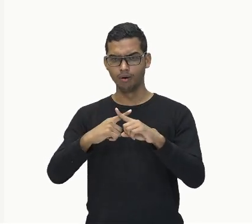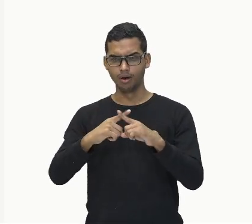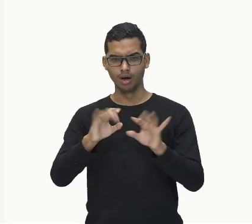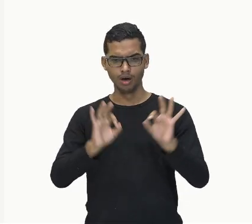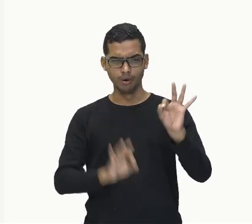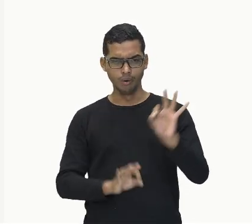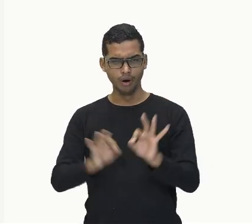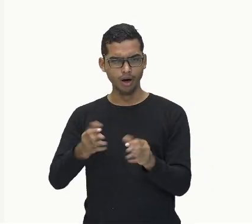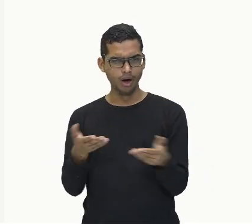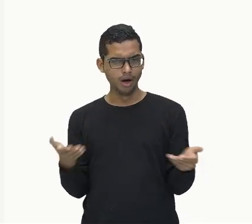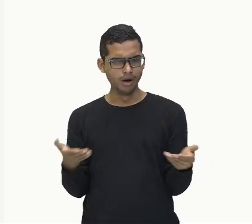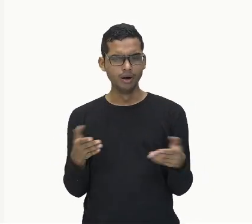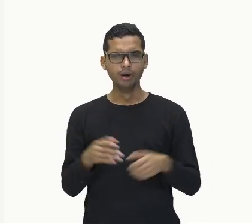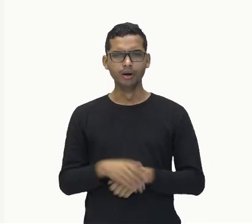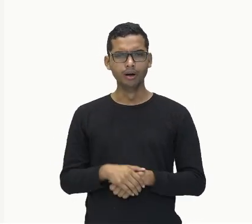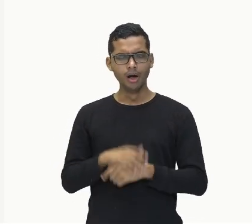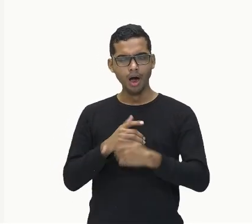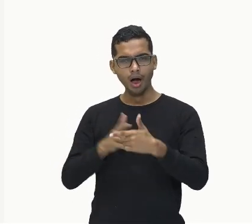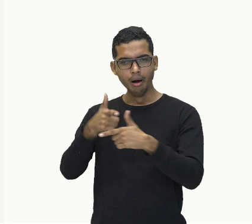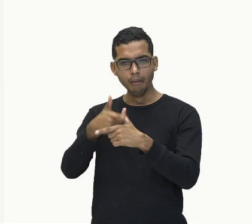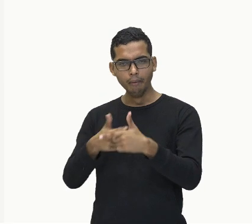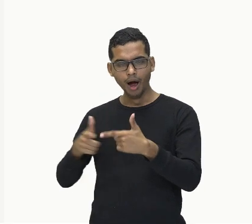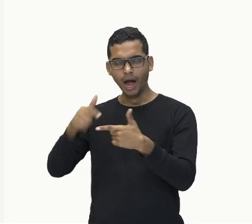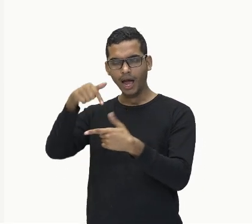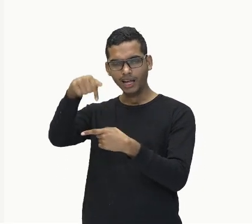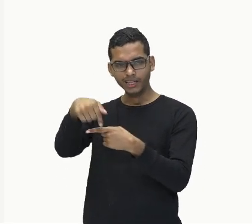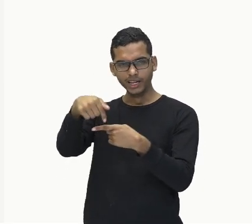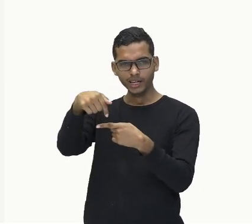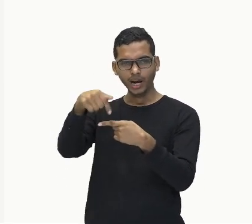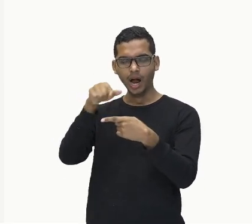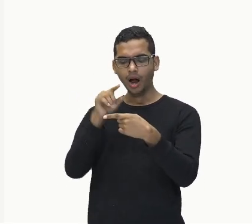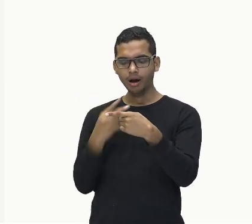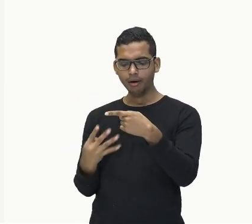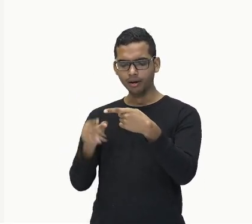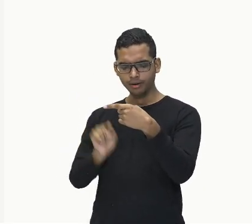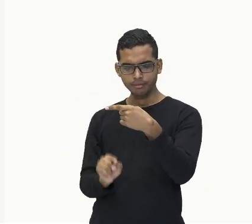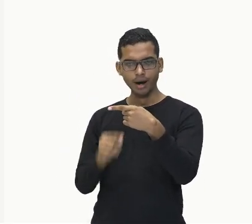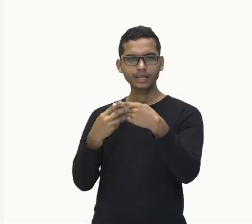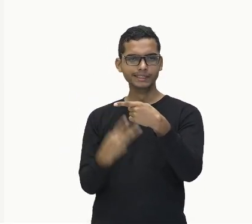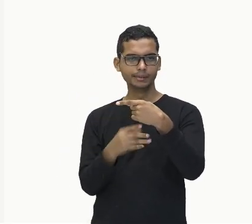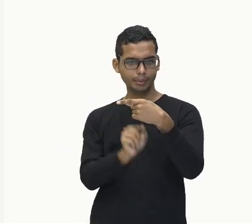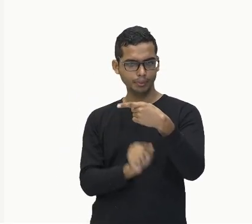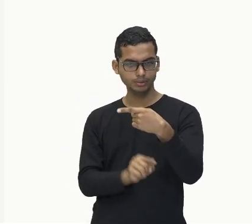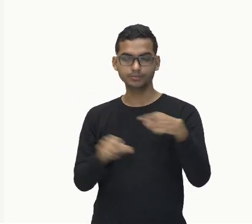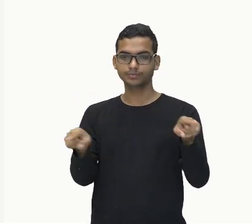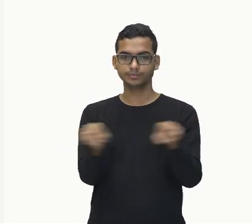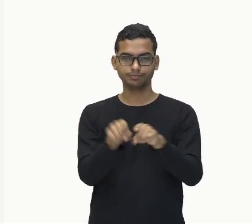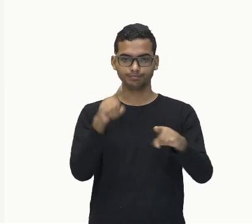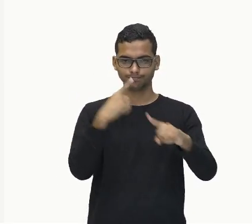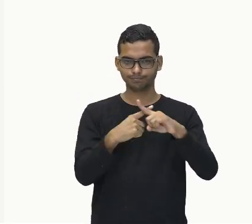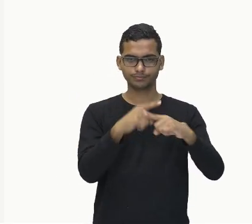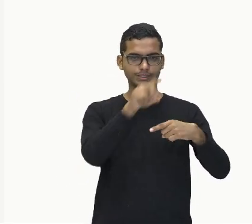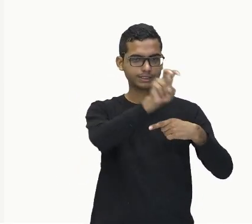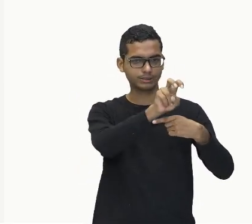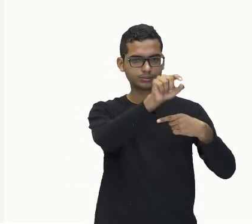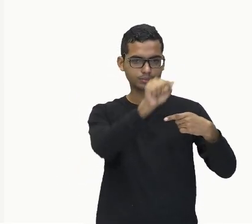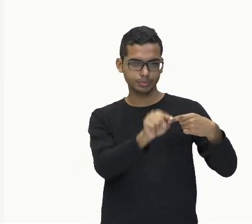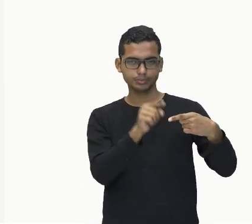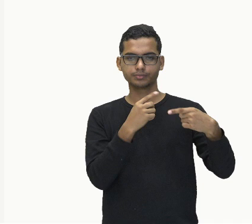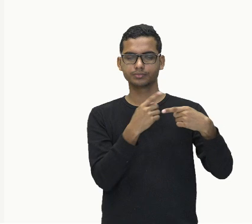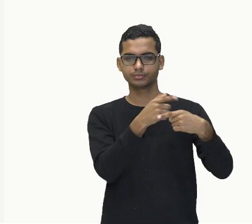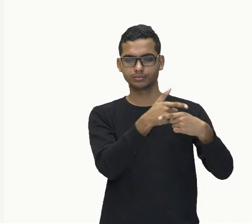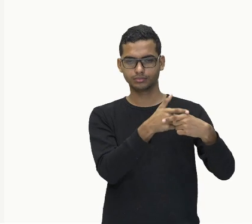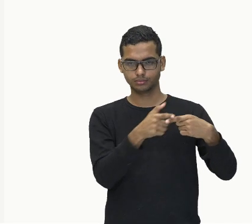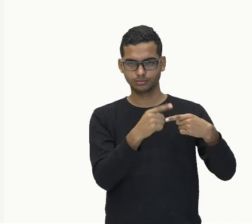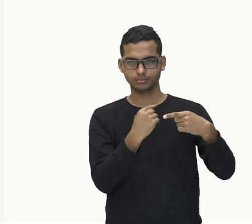primeira combinação vai ser 7 fatorial sobre 4 fatorial vezes 3 fatorial. E a segunda combinação, 5